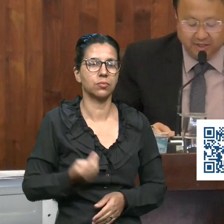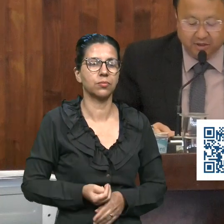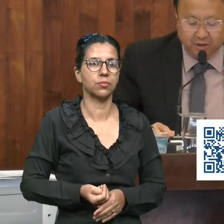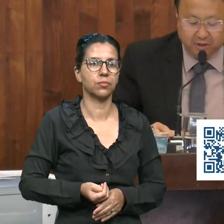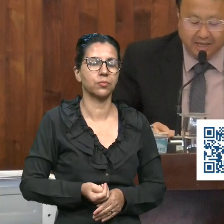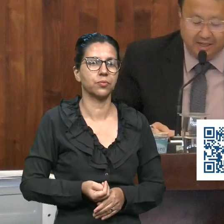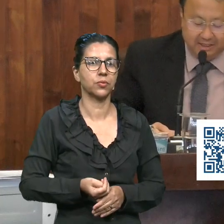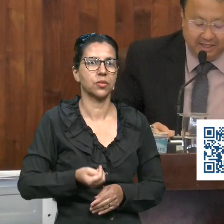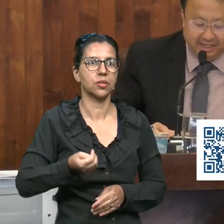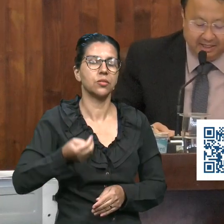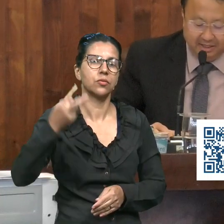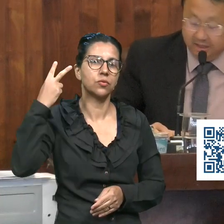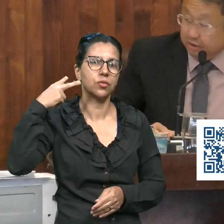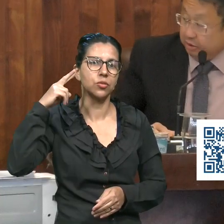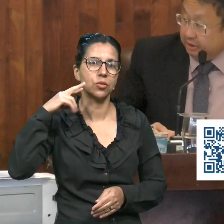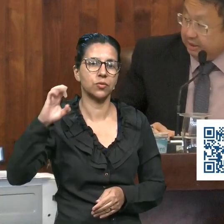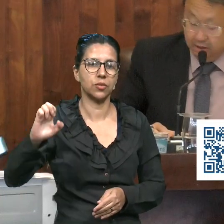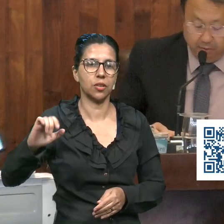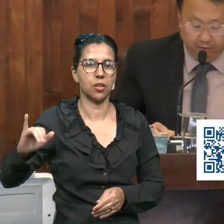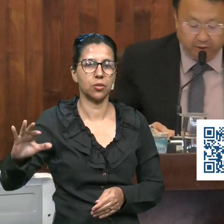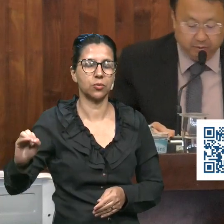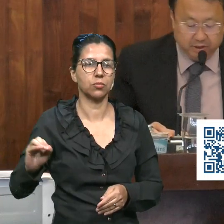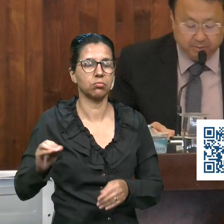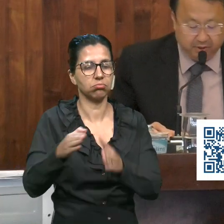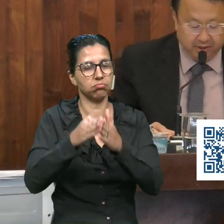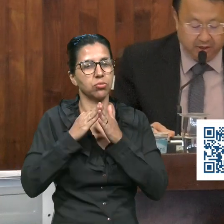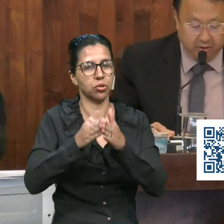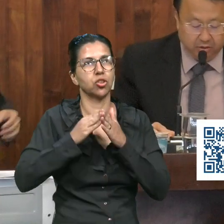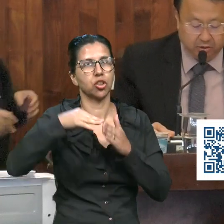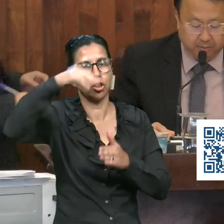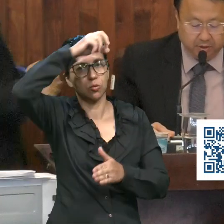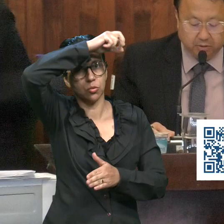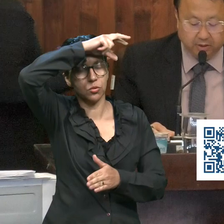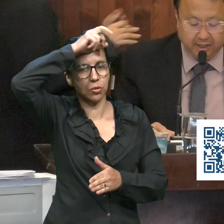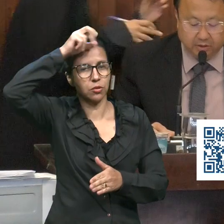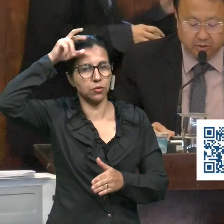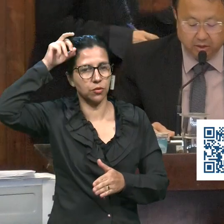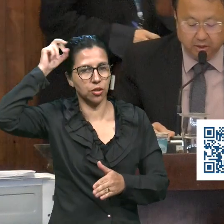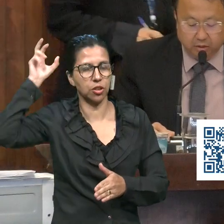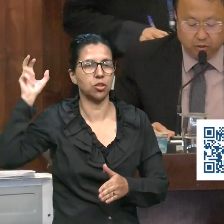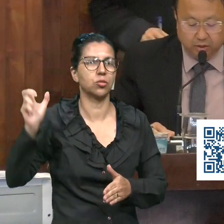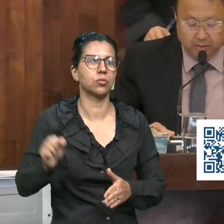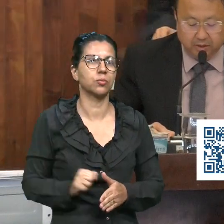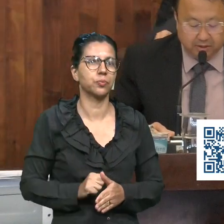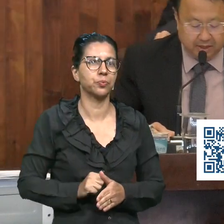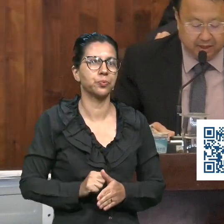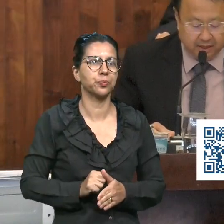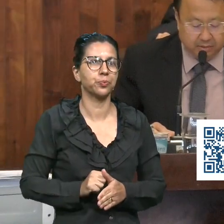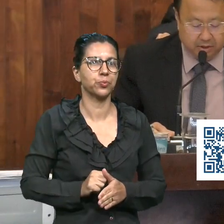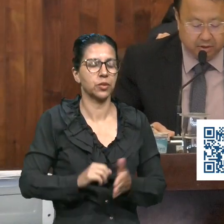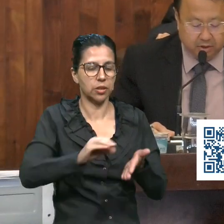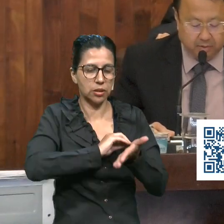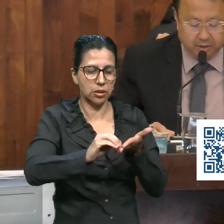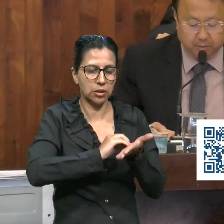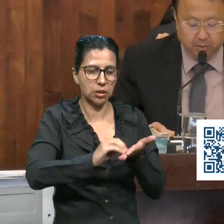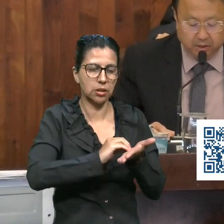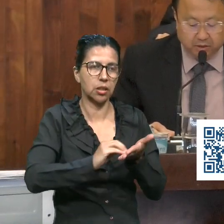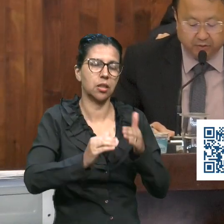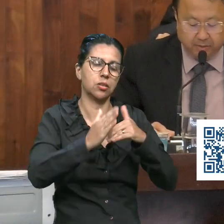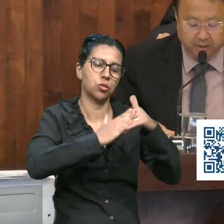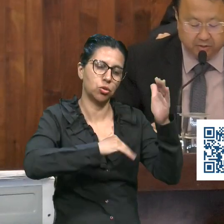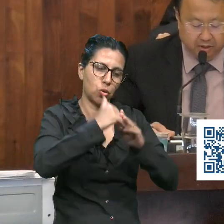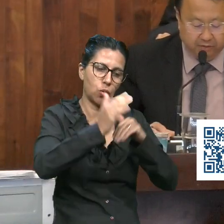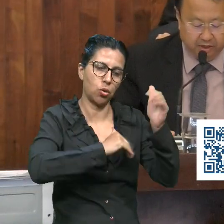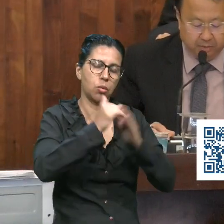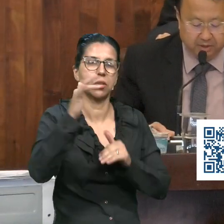1833/2023, vereador doutora Elogeca, solicitando ao prefeito municipal Daniel Alonso, após contatos conjuntamente ao secretário municipal de Obras Públicas,